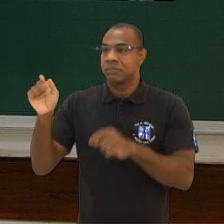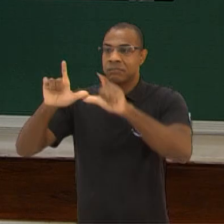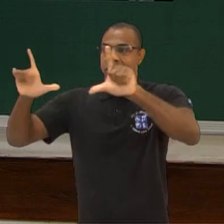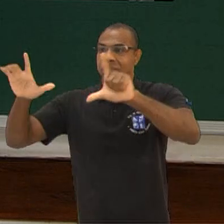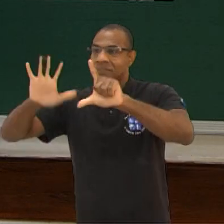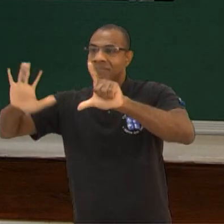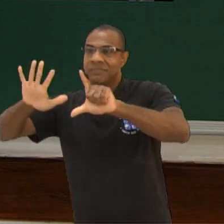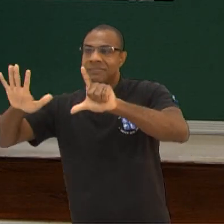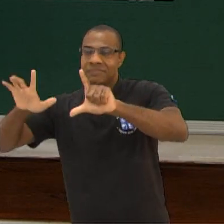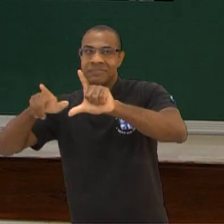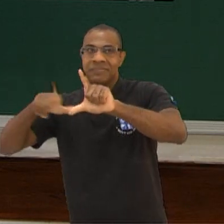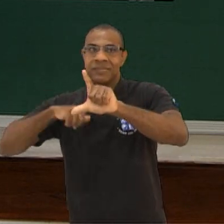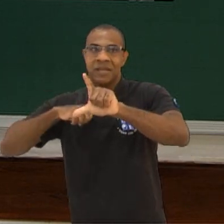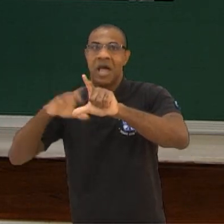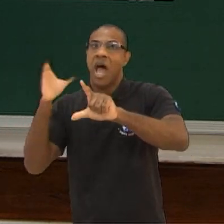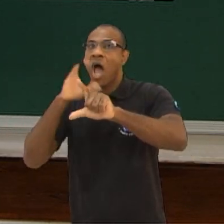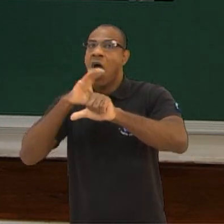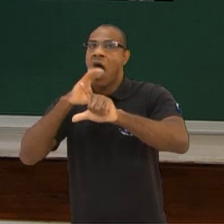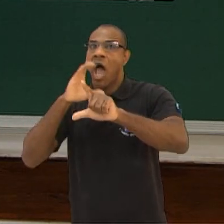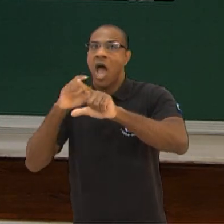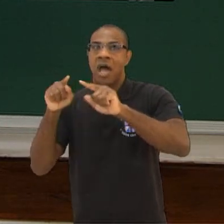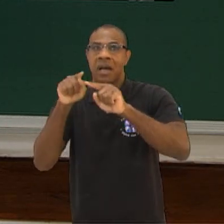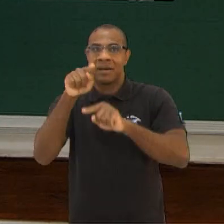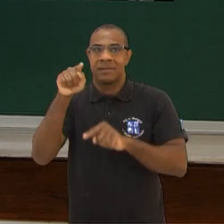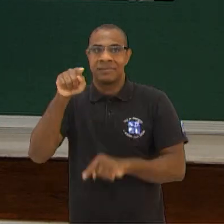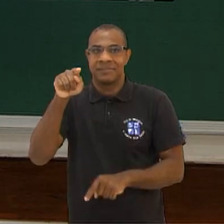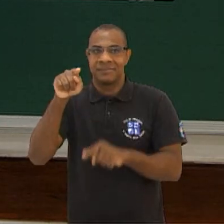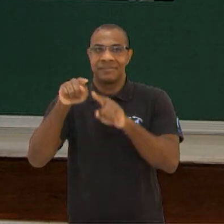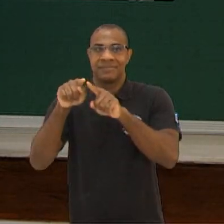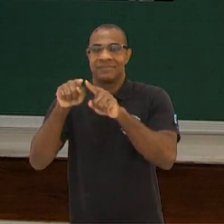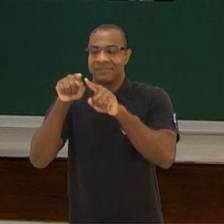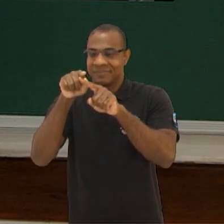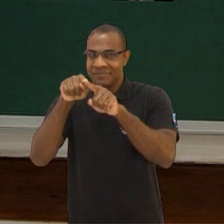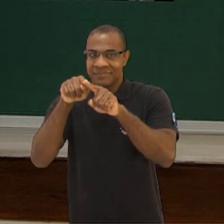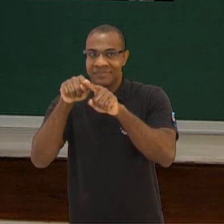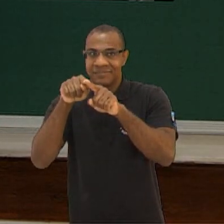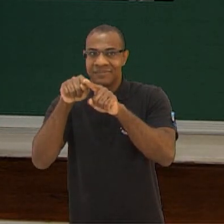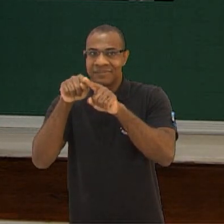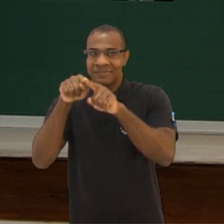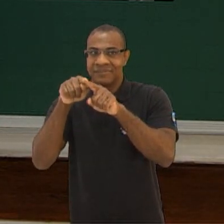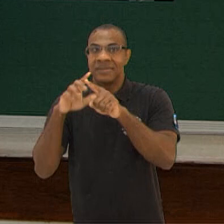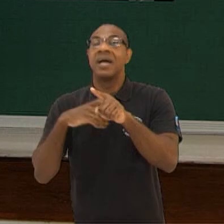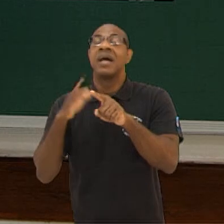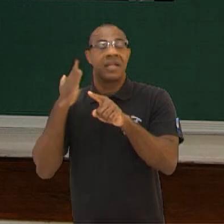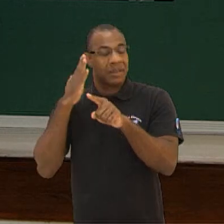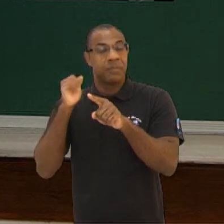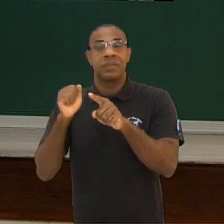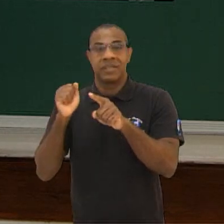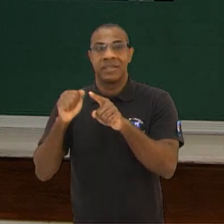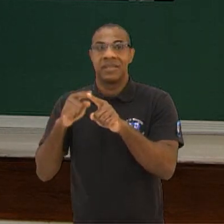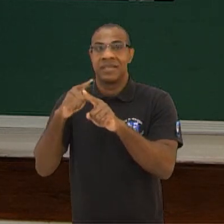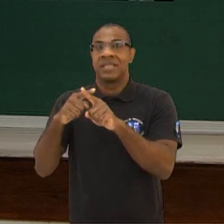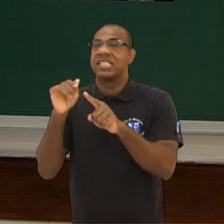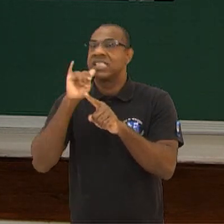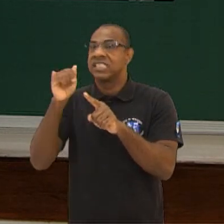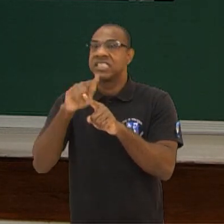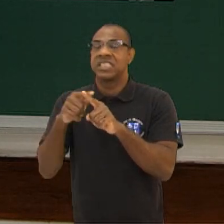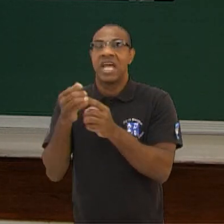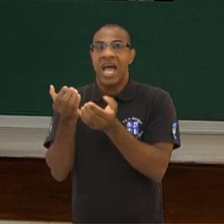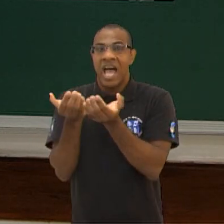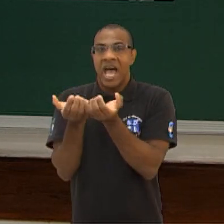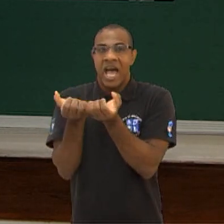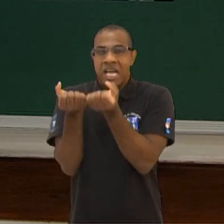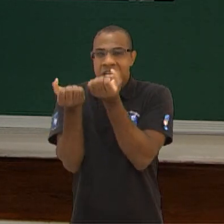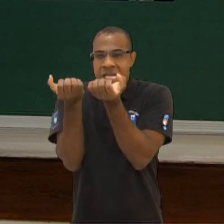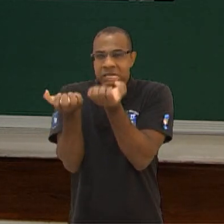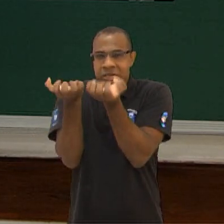velocidade, né? Aqui está o campo. Já sabemos pela regra da mão direita que se essa carga, como ela é positiva, se a velocidade tem